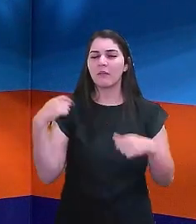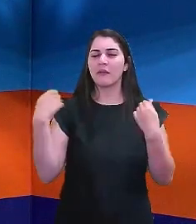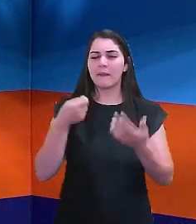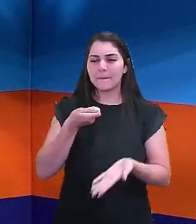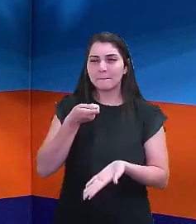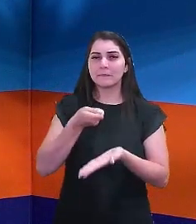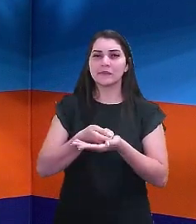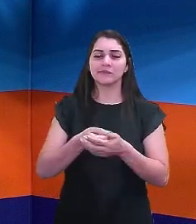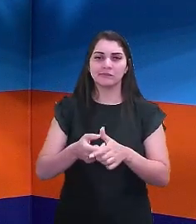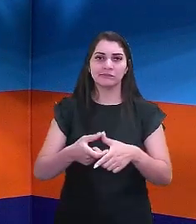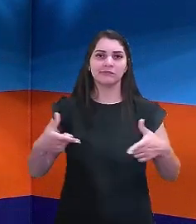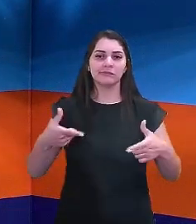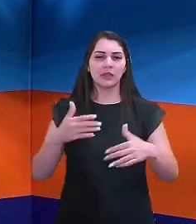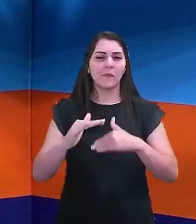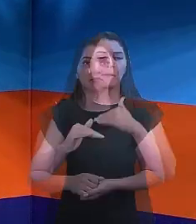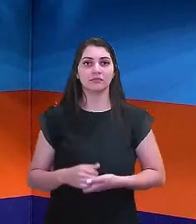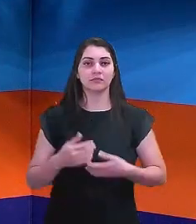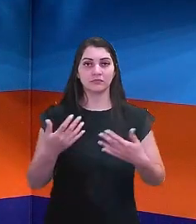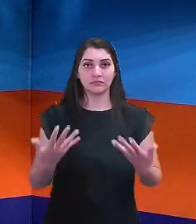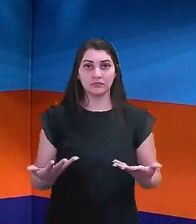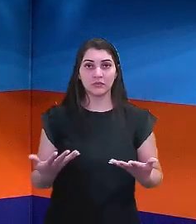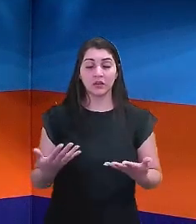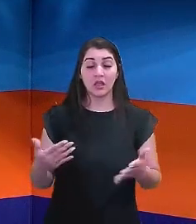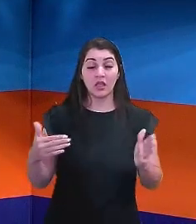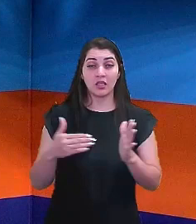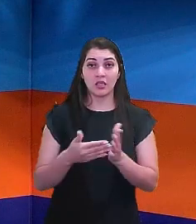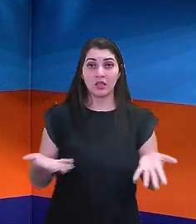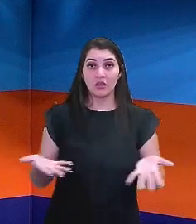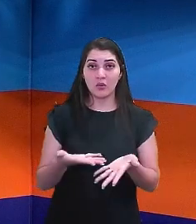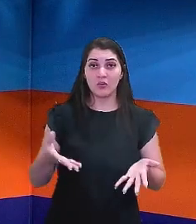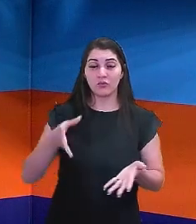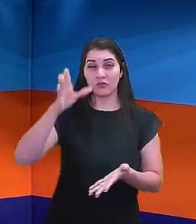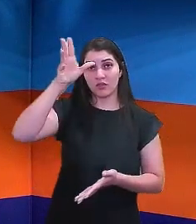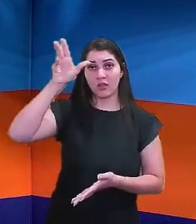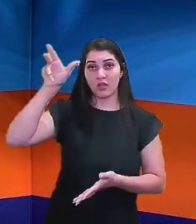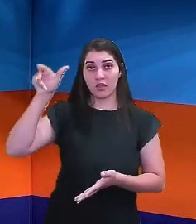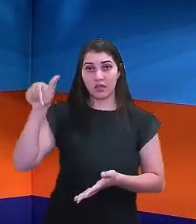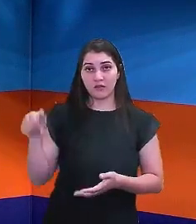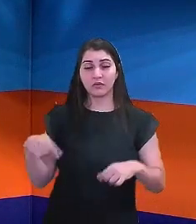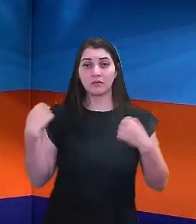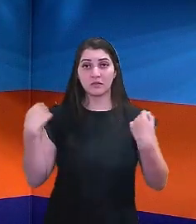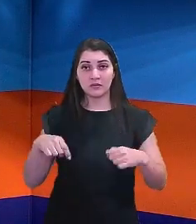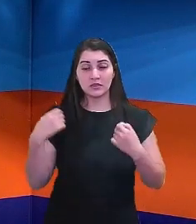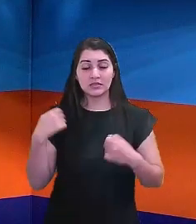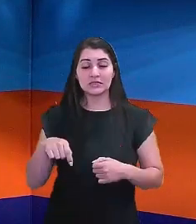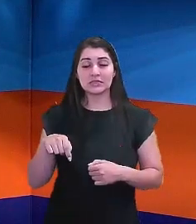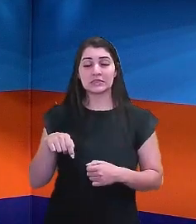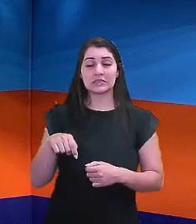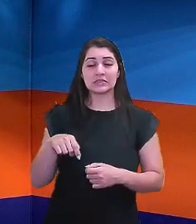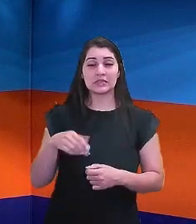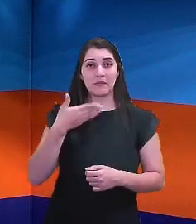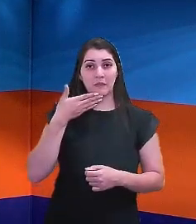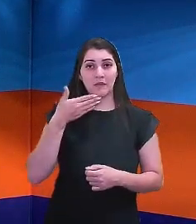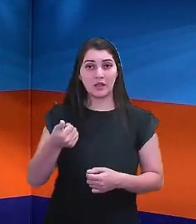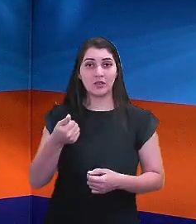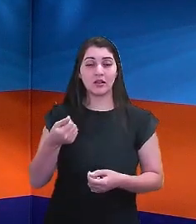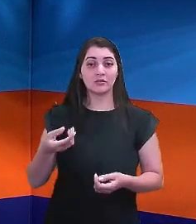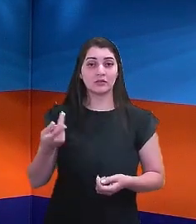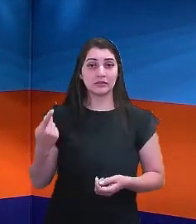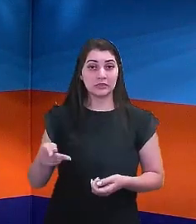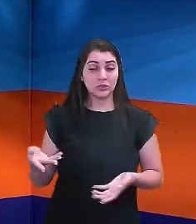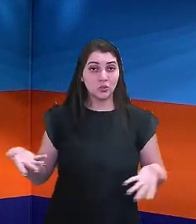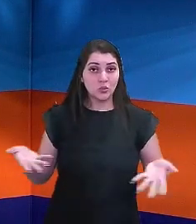Esse processo foi um processo doloroso. Então, até hoje a África está se recuperando disso. Hoje a gente conseguiu, desculpa, hoje a